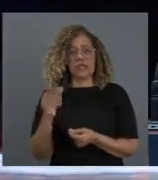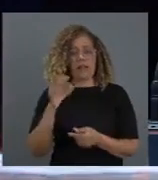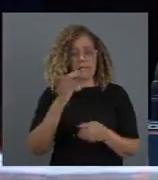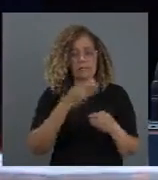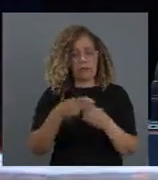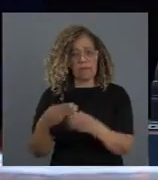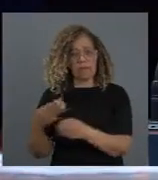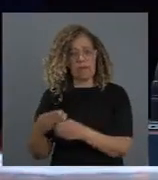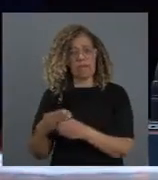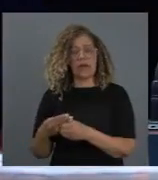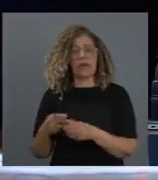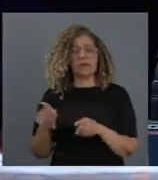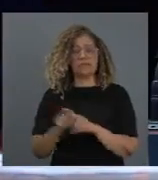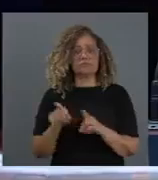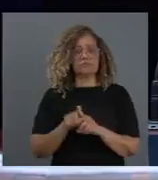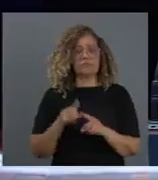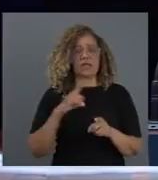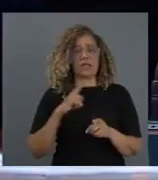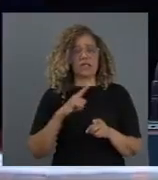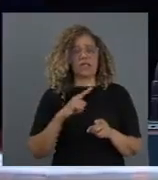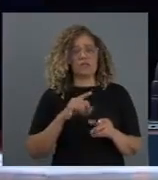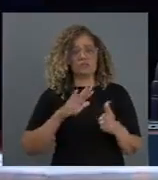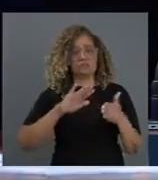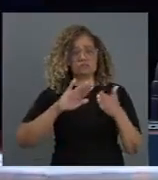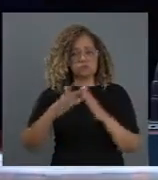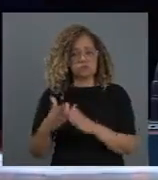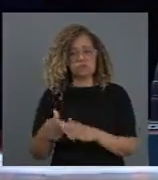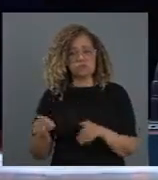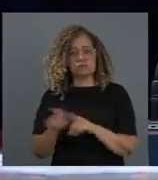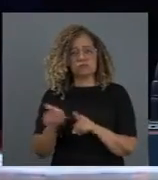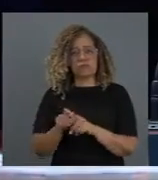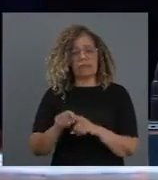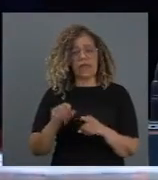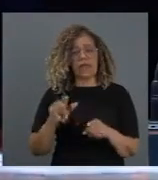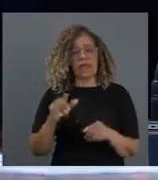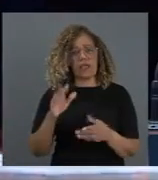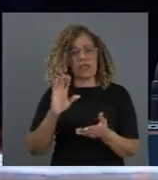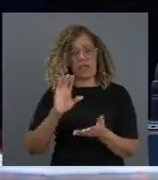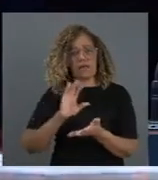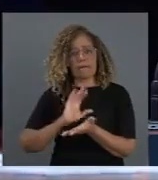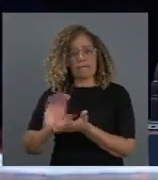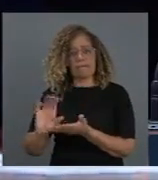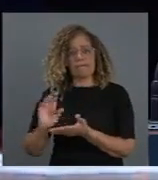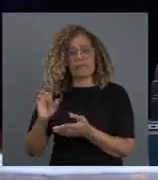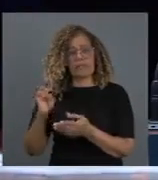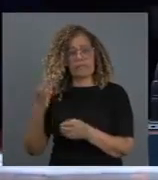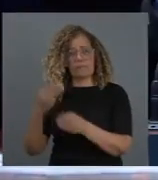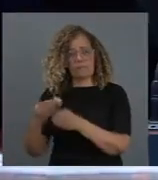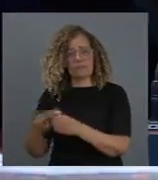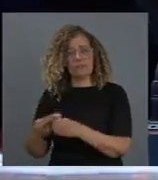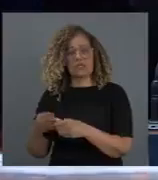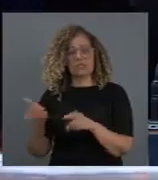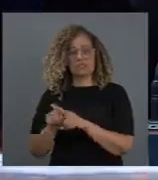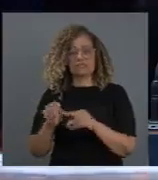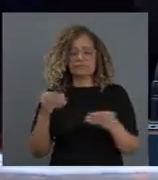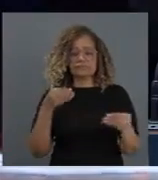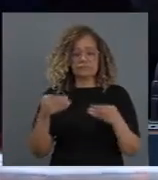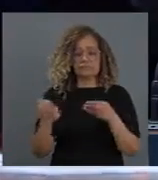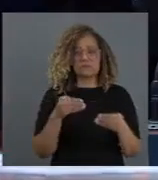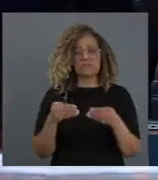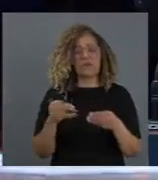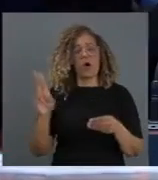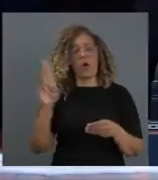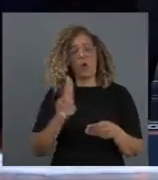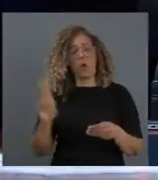municípios, a recomposição do Fundo de Participação dos Municípios, FPM, a flexibilização para o